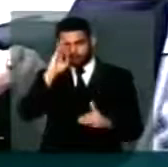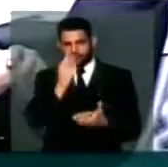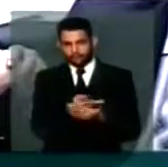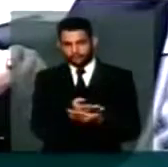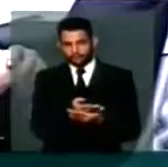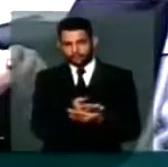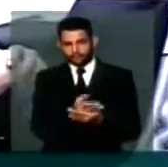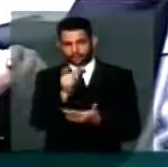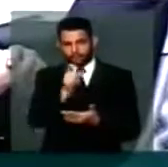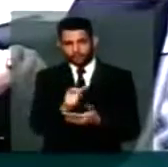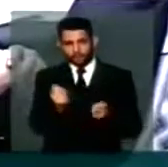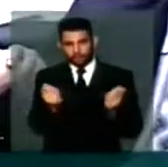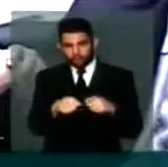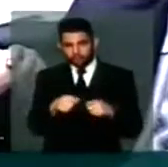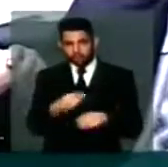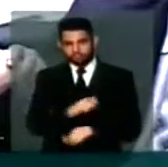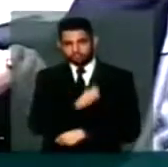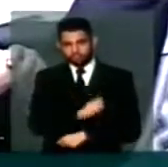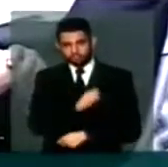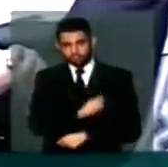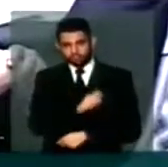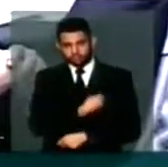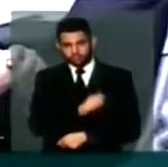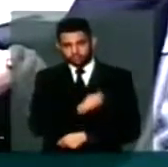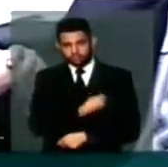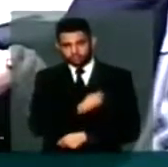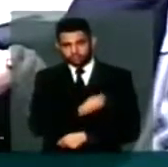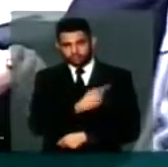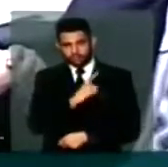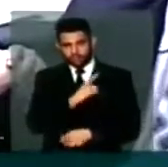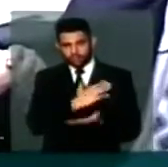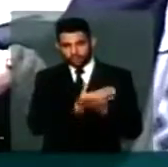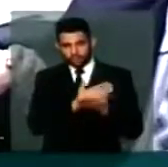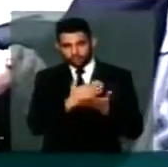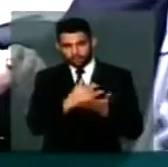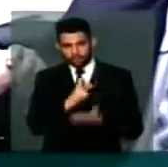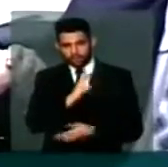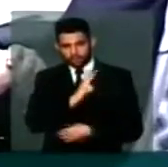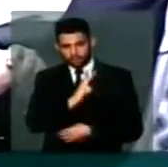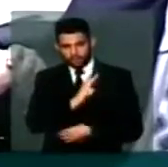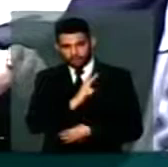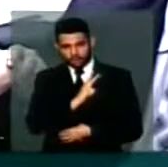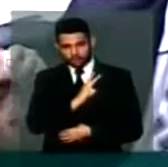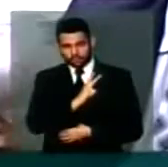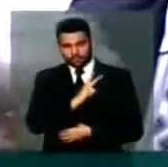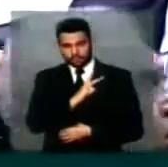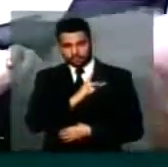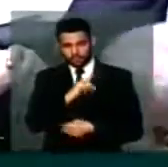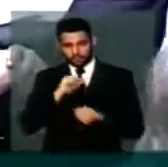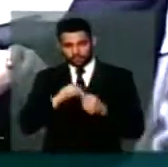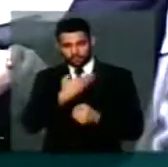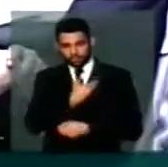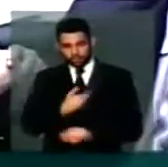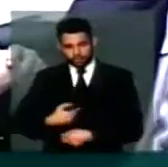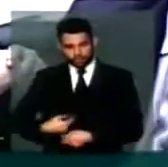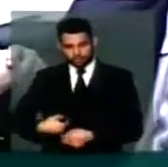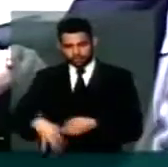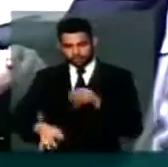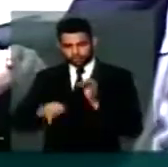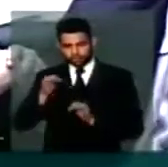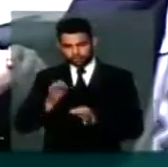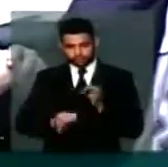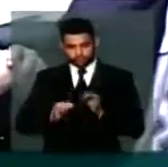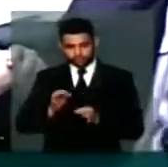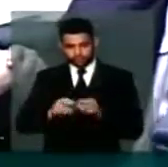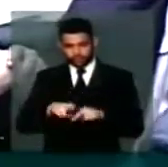confiança que possa existir ainda entre a iniciativa privada eo executivo e o